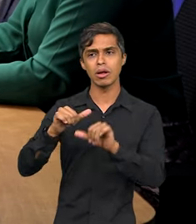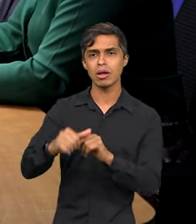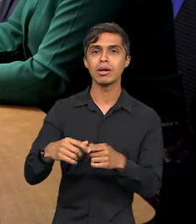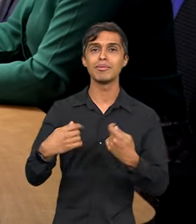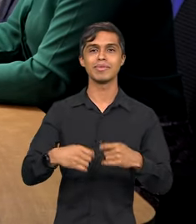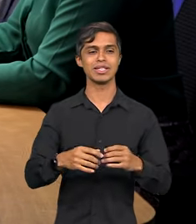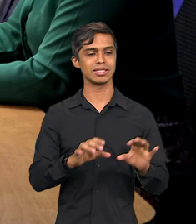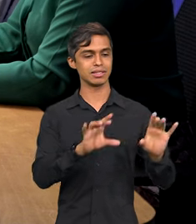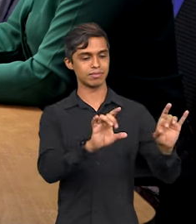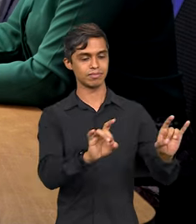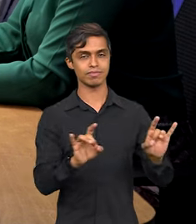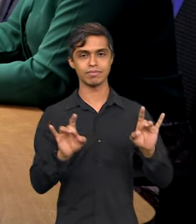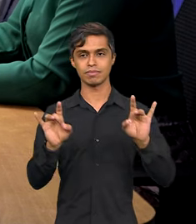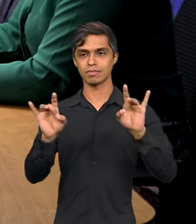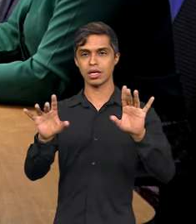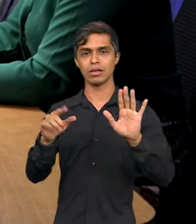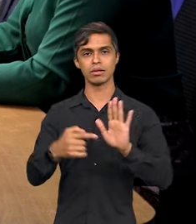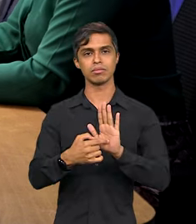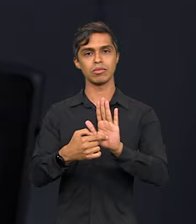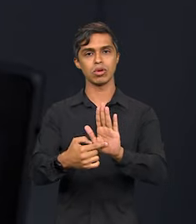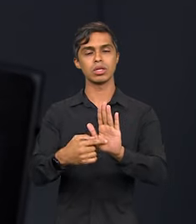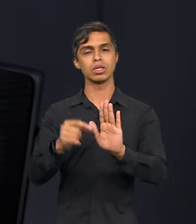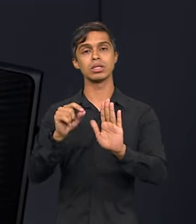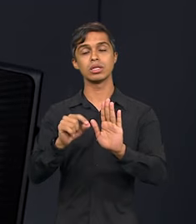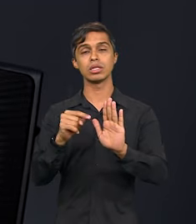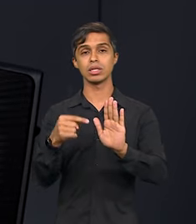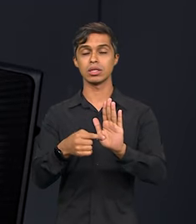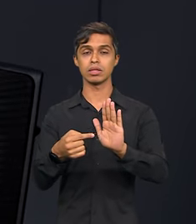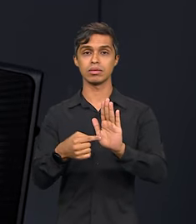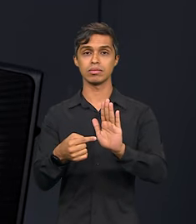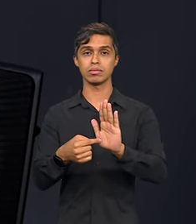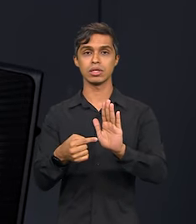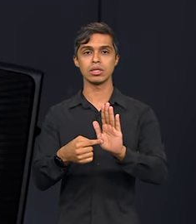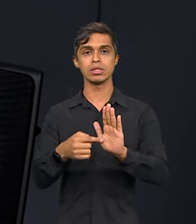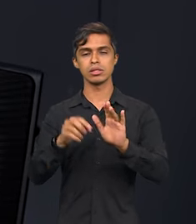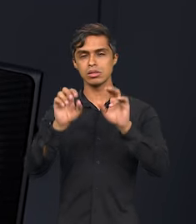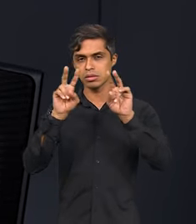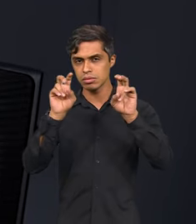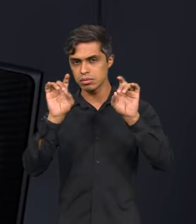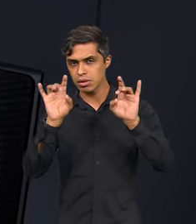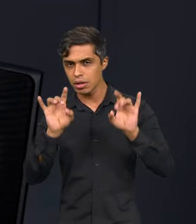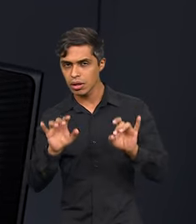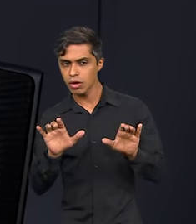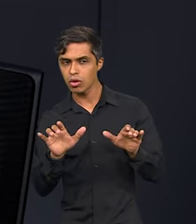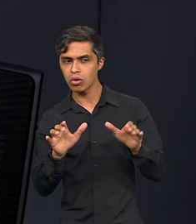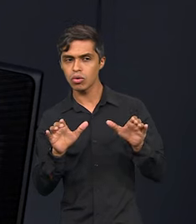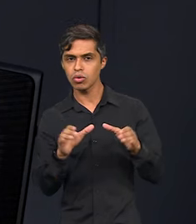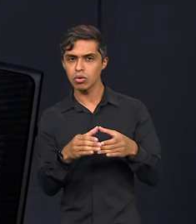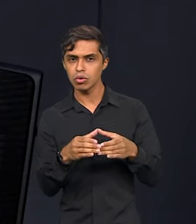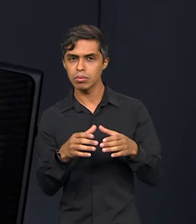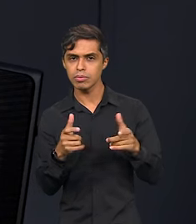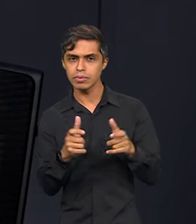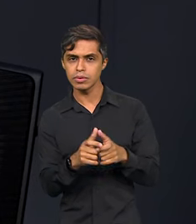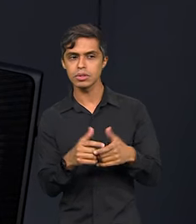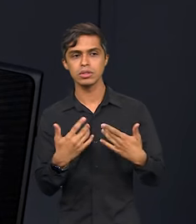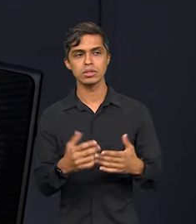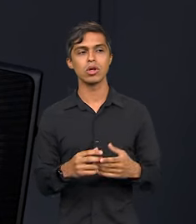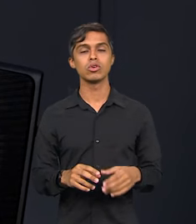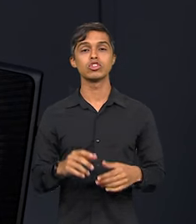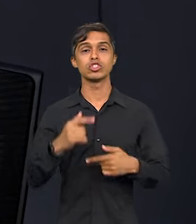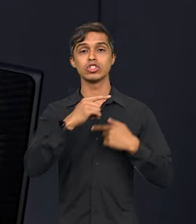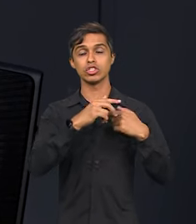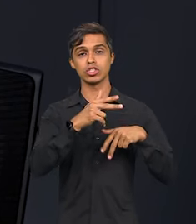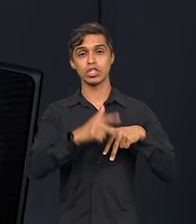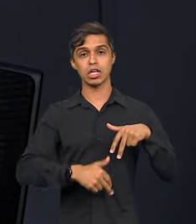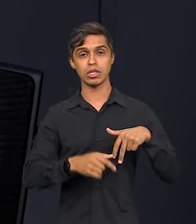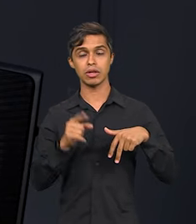recorte eh do olhar que precisa ser especial e diferenciado para as minorias né Eh e o recorte de gênero acho que